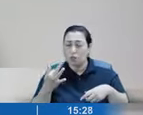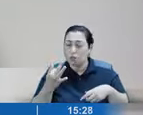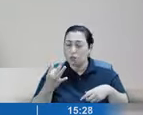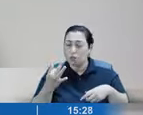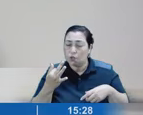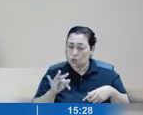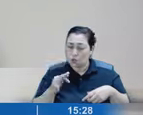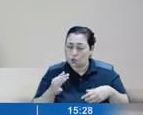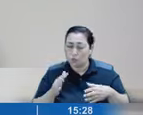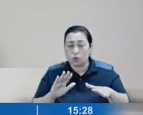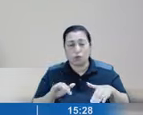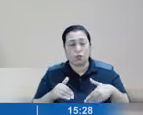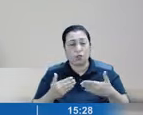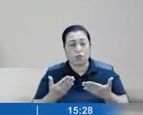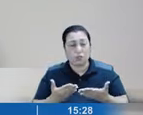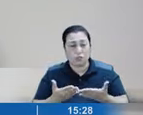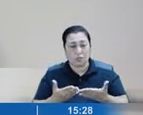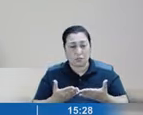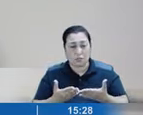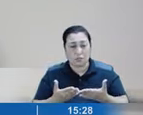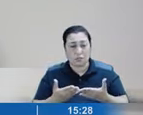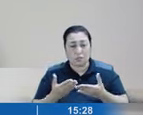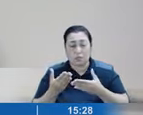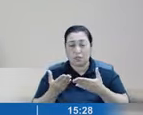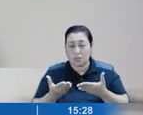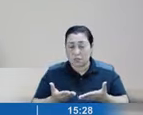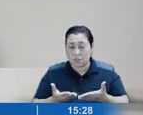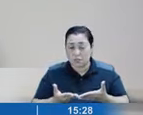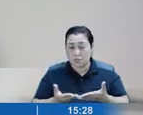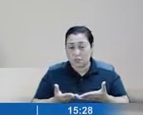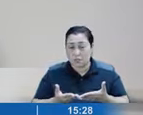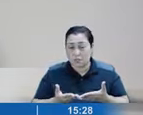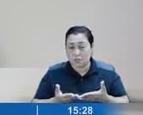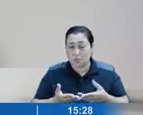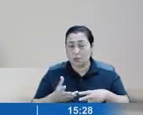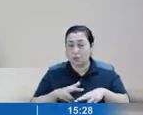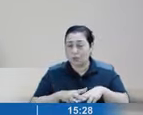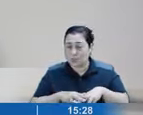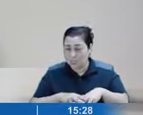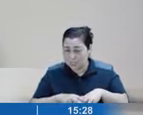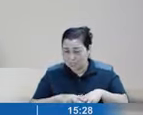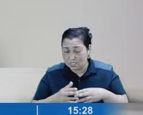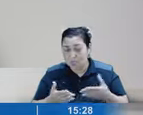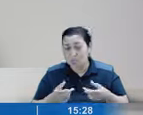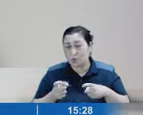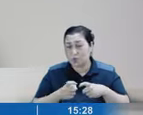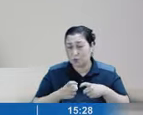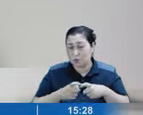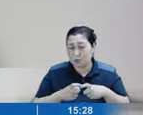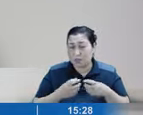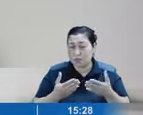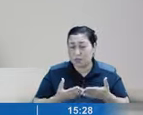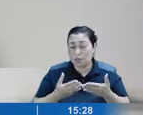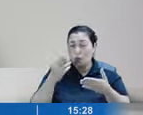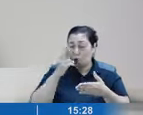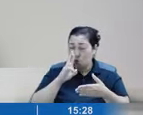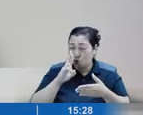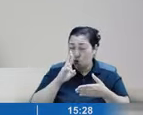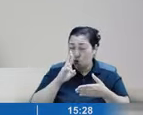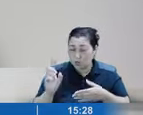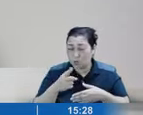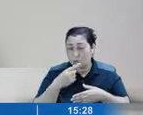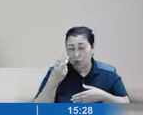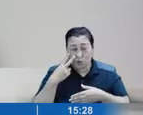dor, né? Então, é mais cômodo para o paciente, é mais cômodo para o médico e o resultado, para a gente